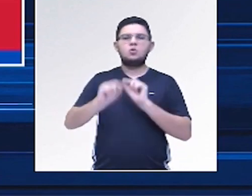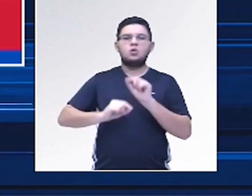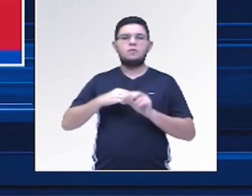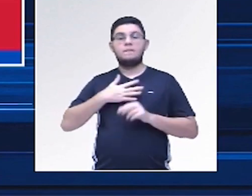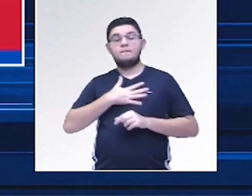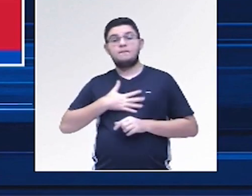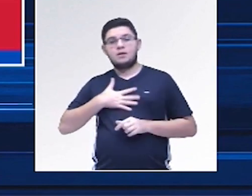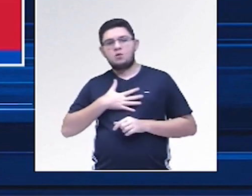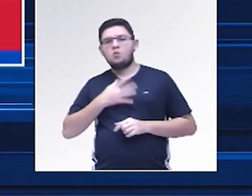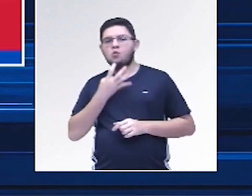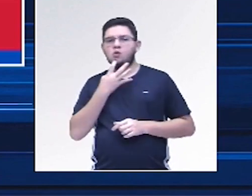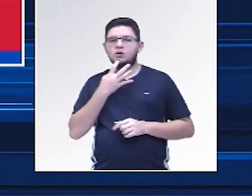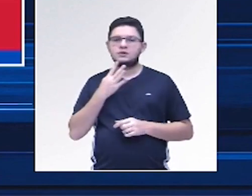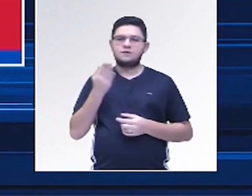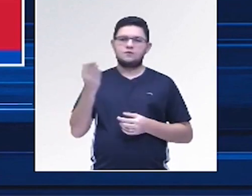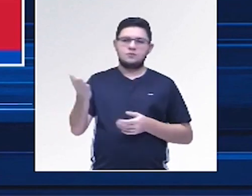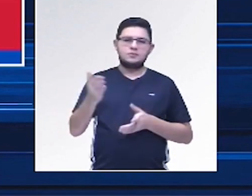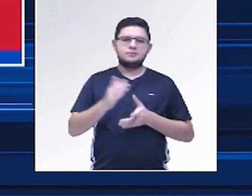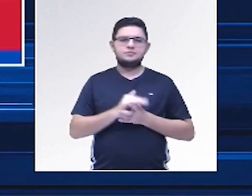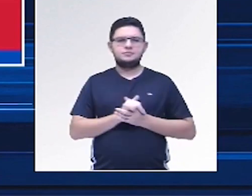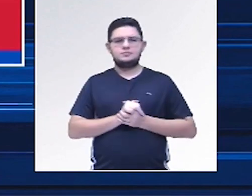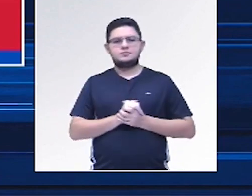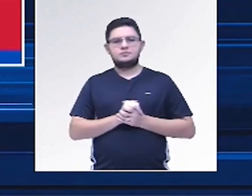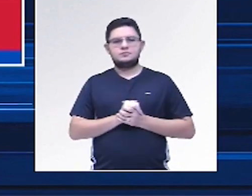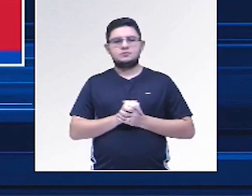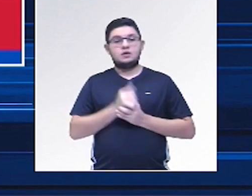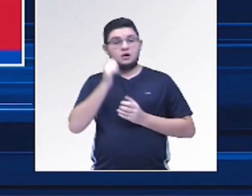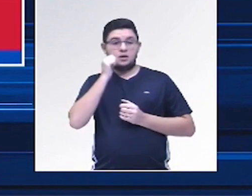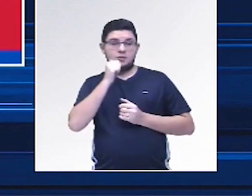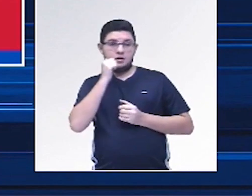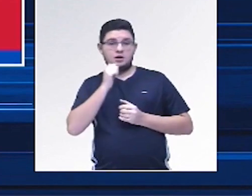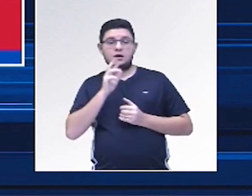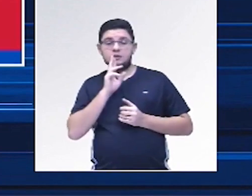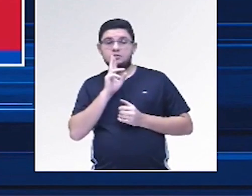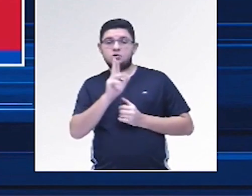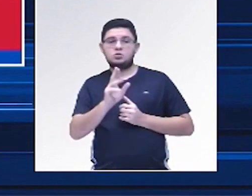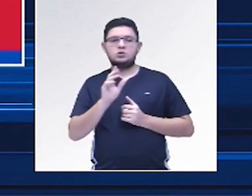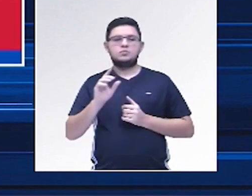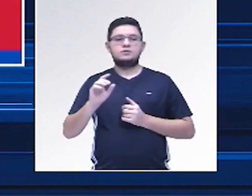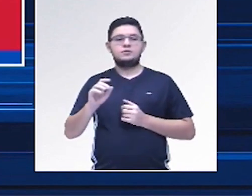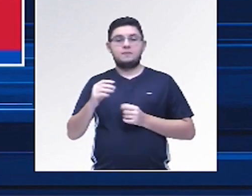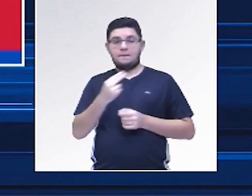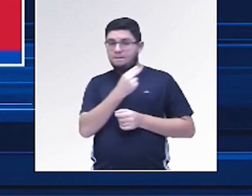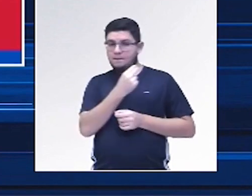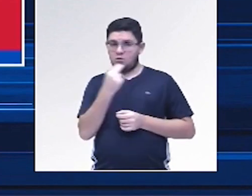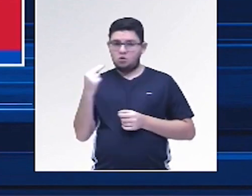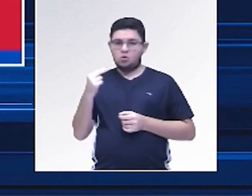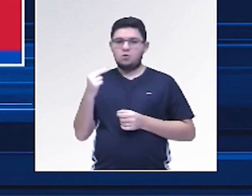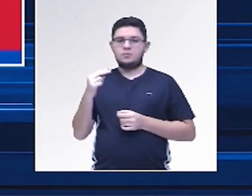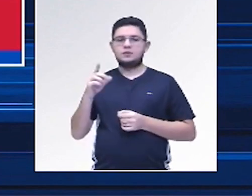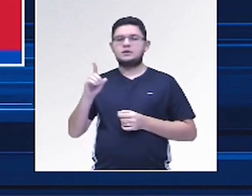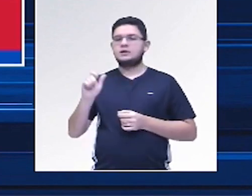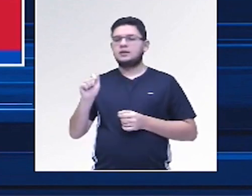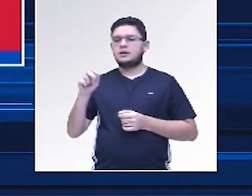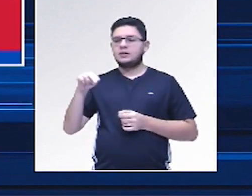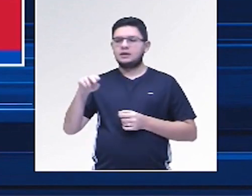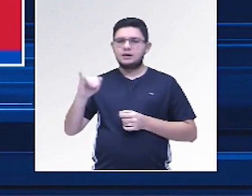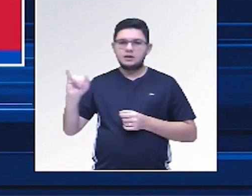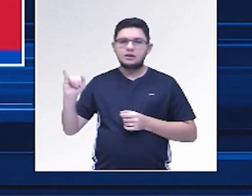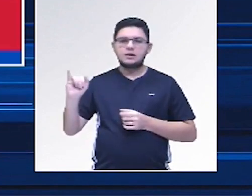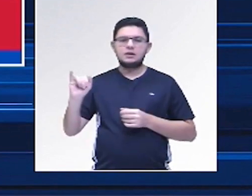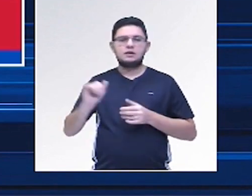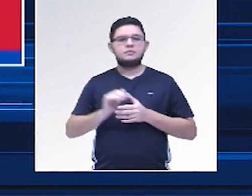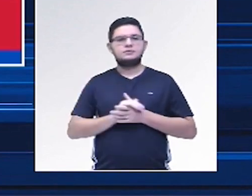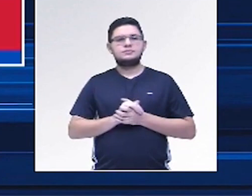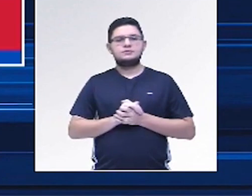Prazer em conhecer você. E a nossa personagem responde, my name is Danny, apresentou o seu nome, não é? My name's Danny.